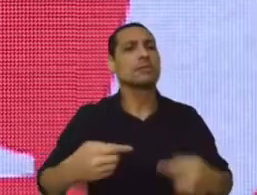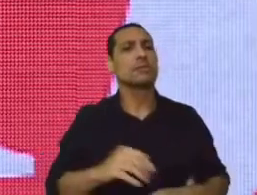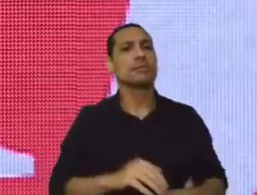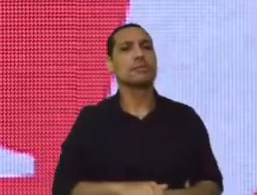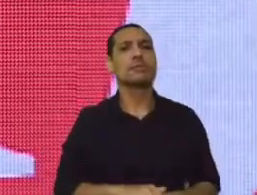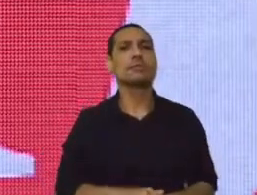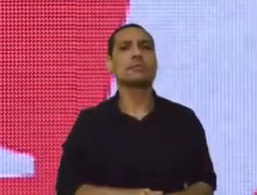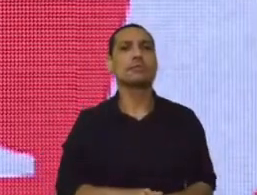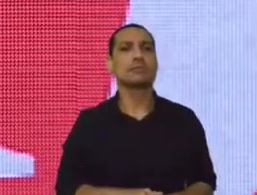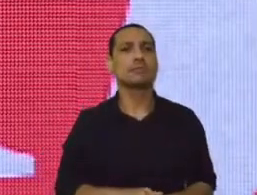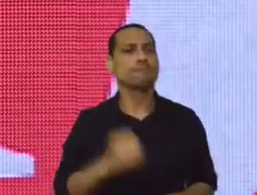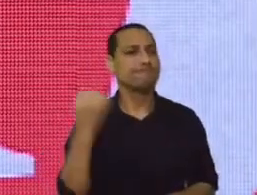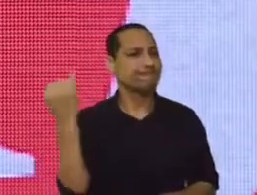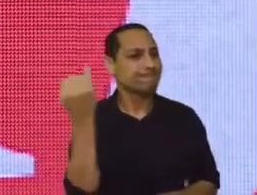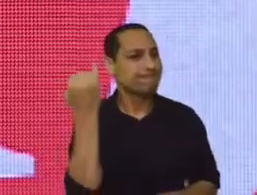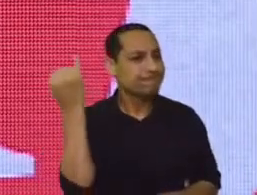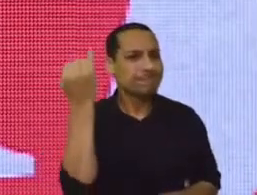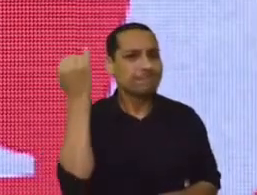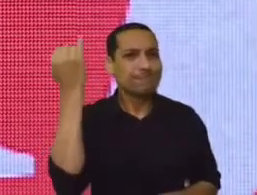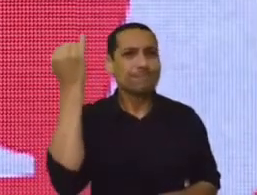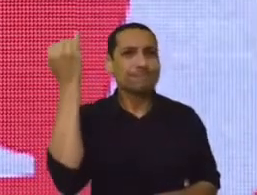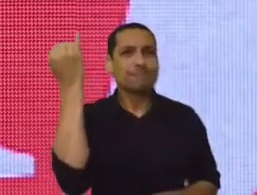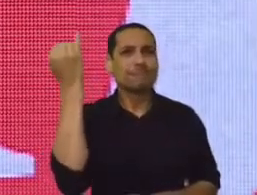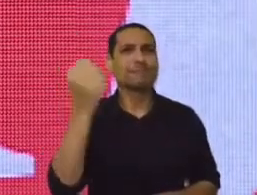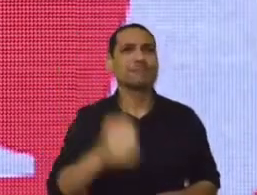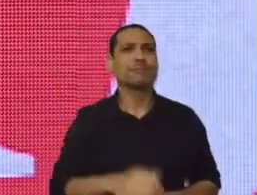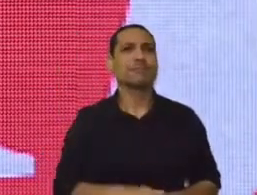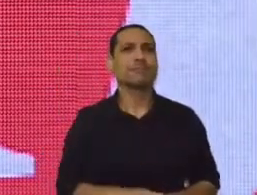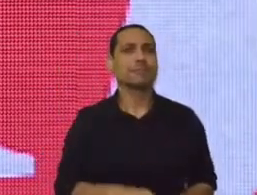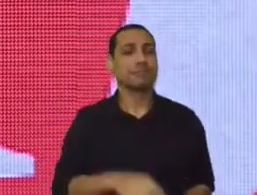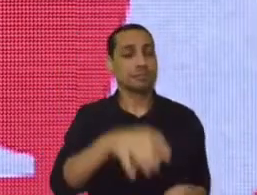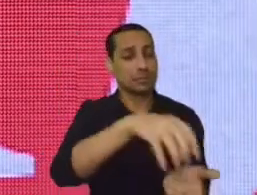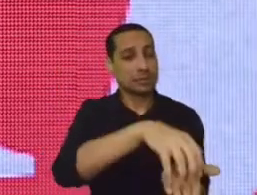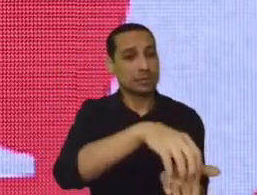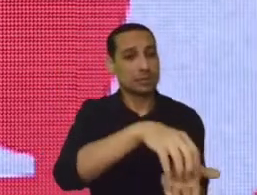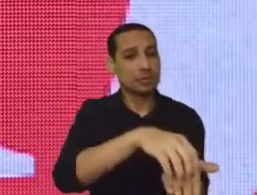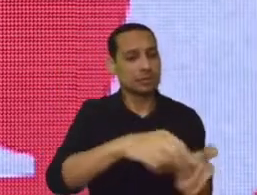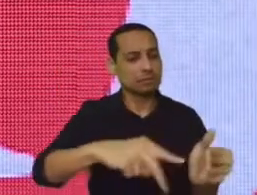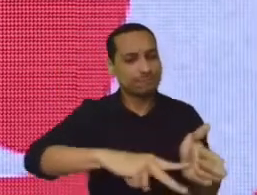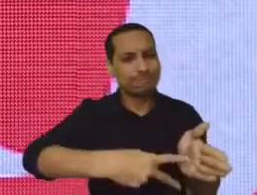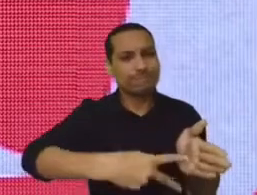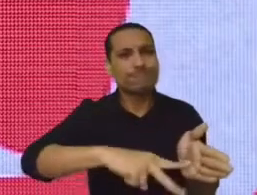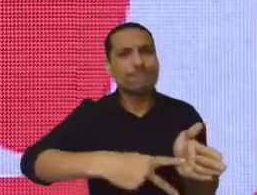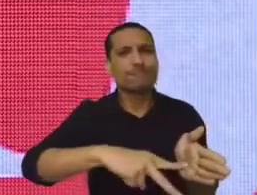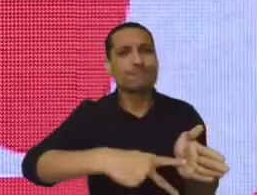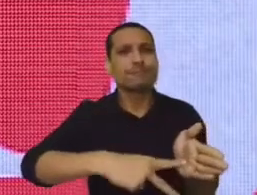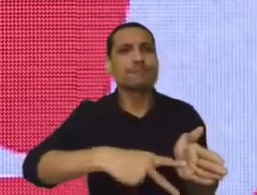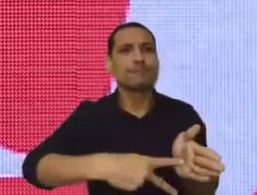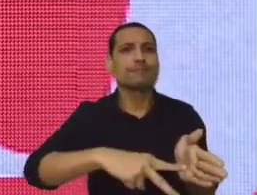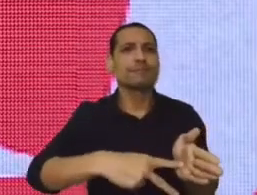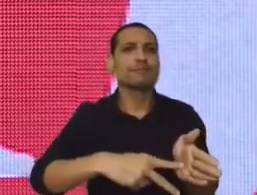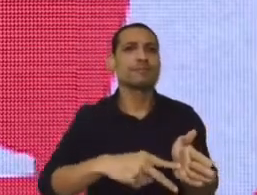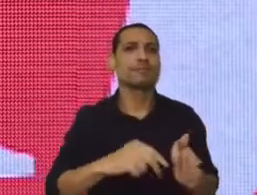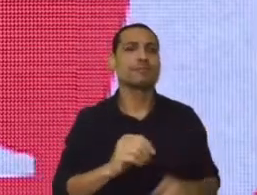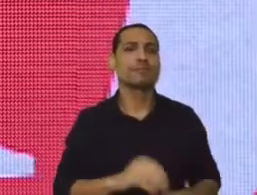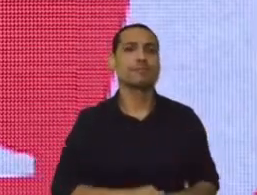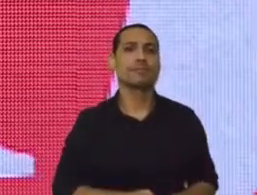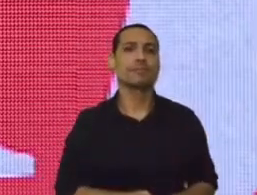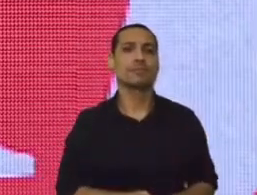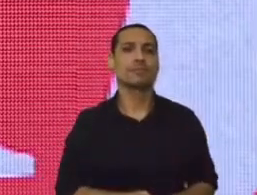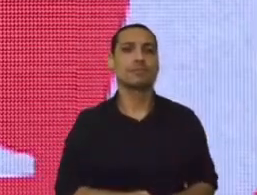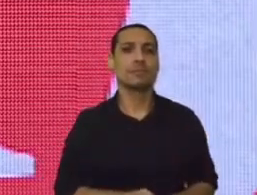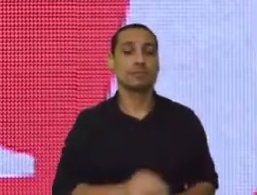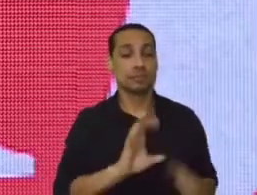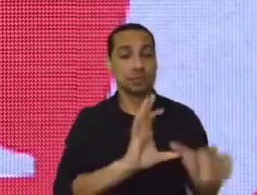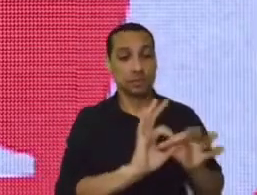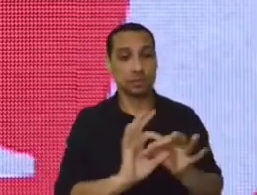fundamental para apontar os caminhos da nossa central sindical nessa conjuntura difícil que nós estamos vivendo. Quero saudar também